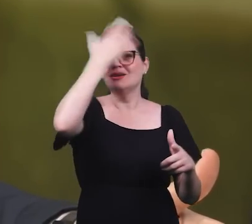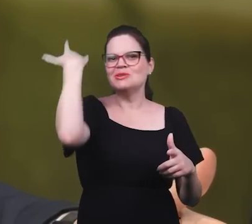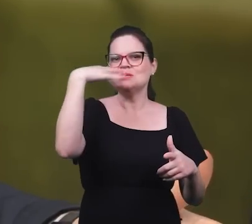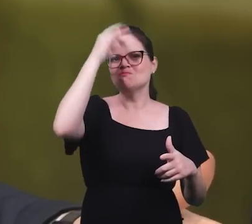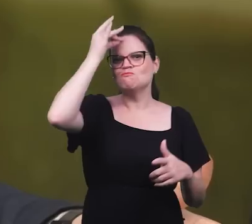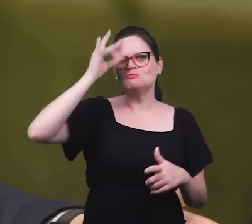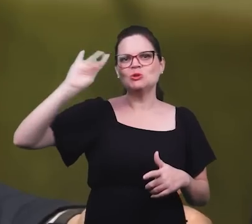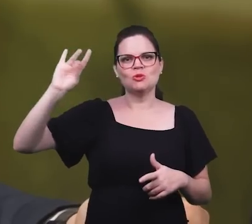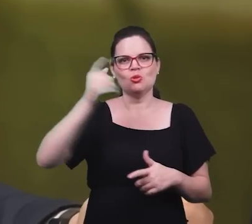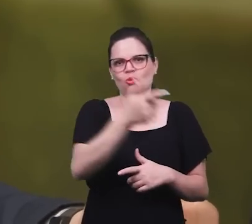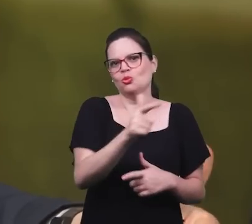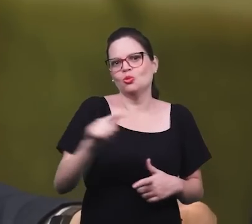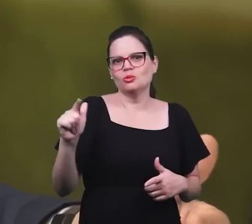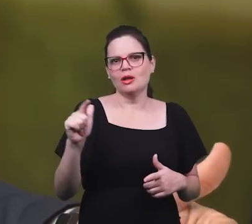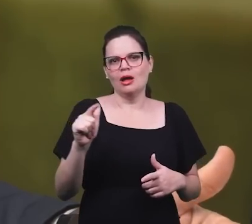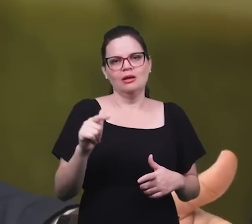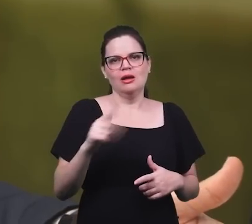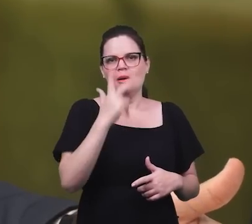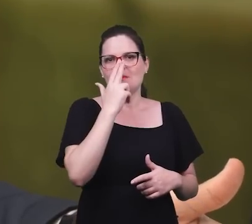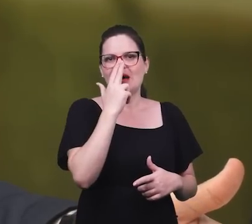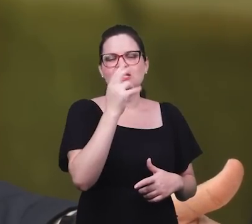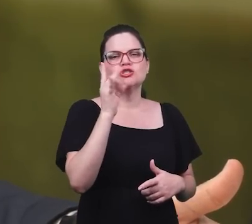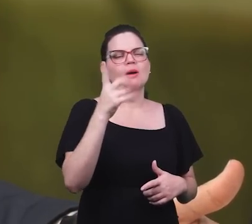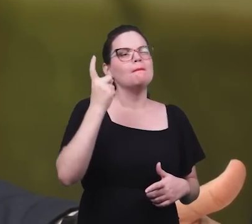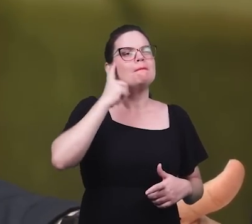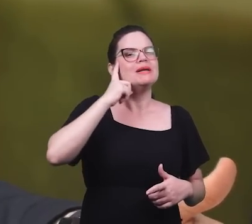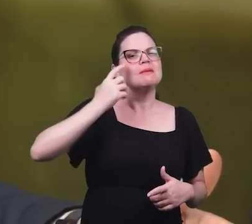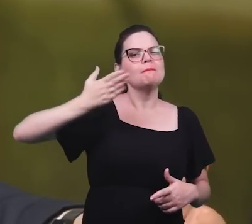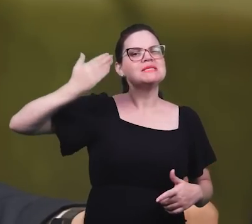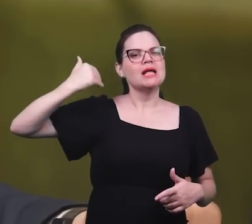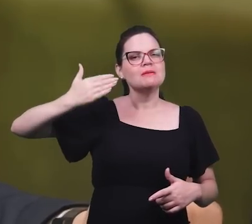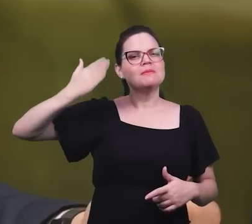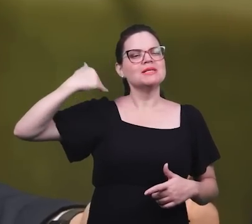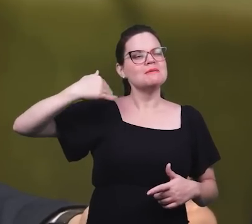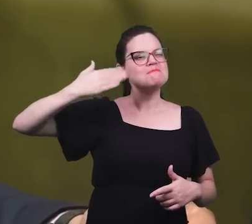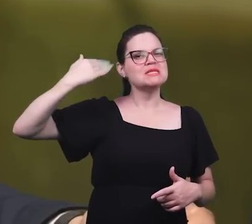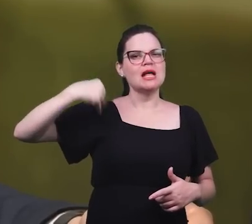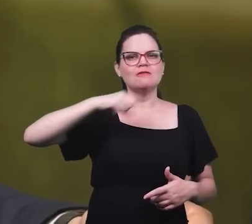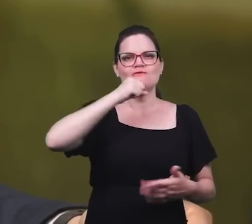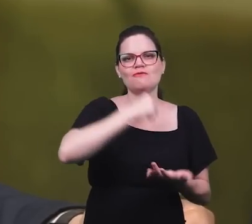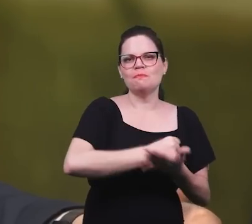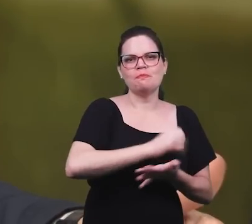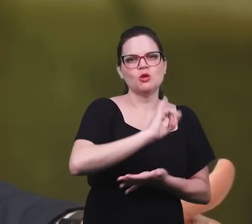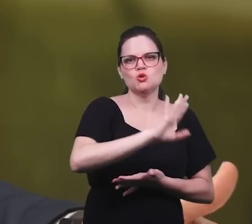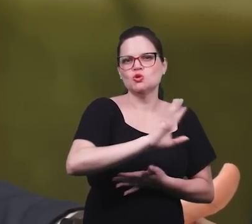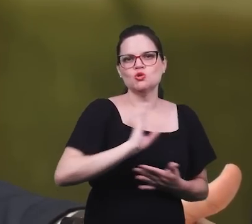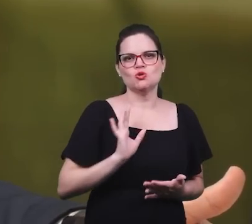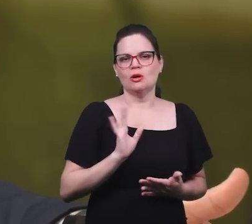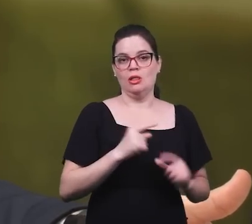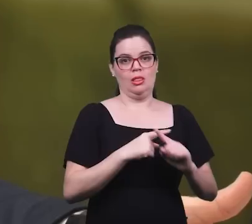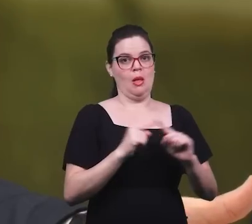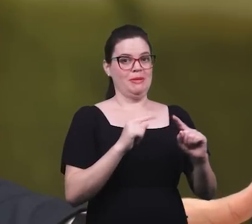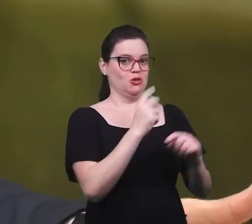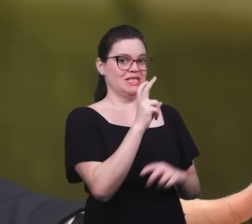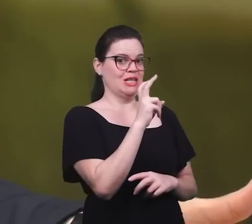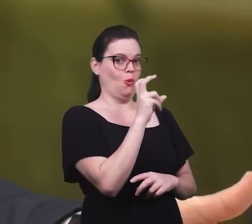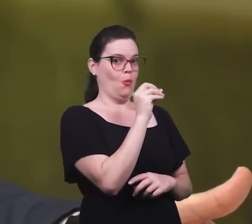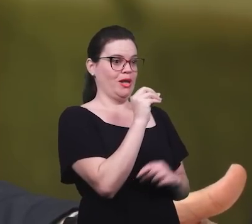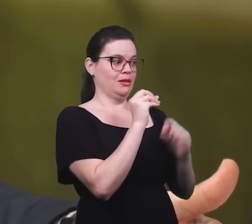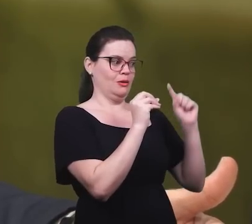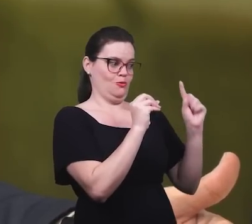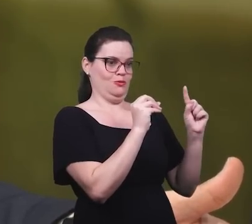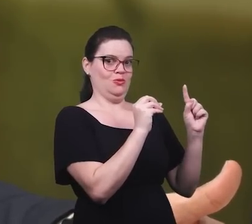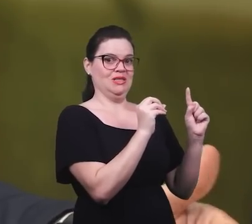profético que estamos vendo. O Espírito Santo continua operando, né? Então hoje a importância de estarmos tendo este encontro com a profecia, ou melhor, a profecia estar